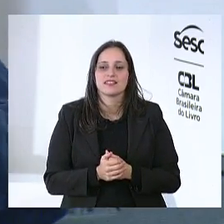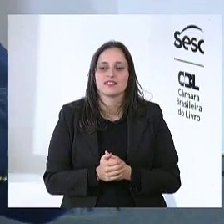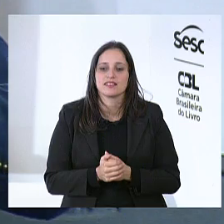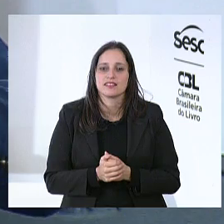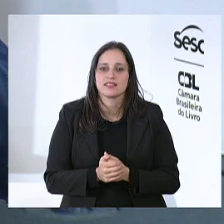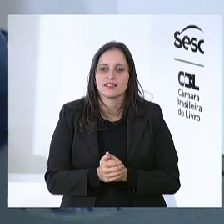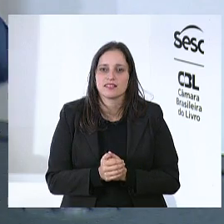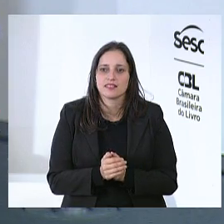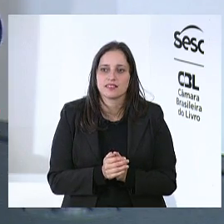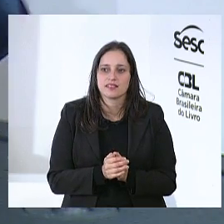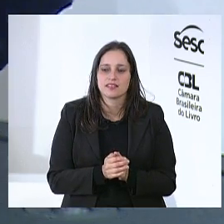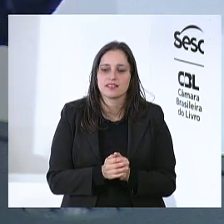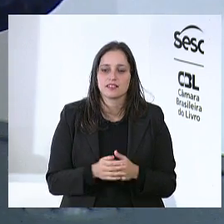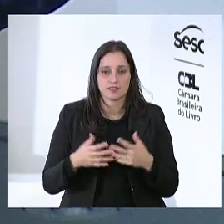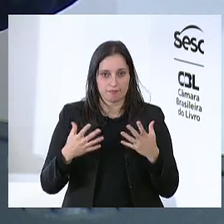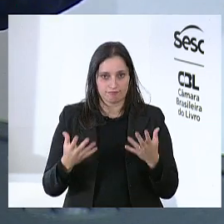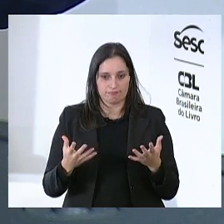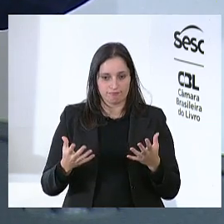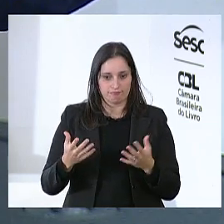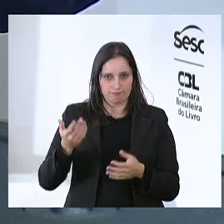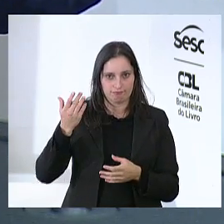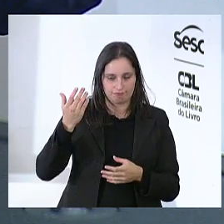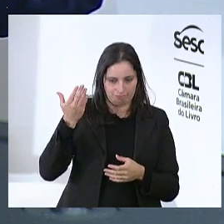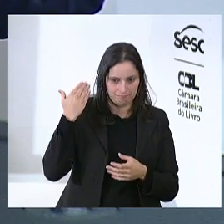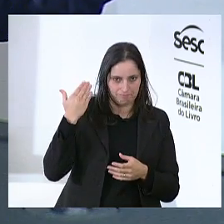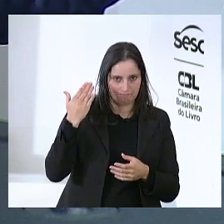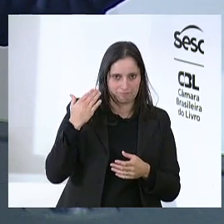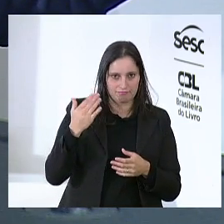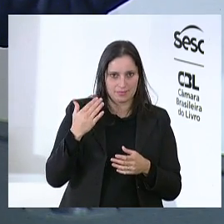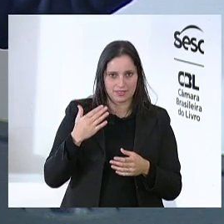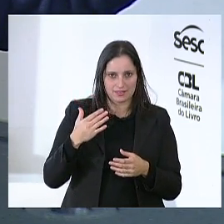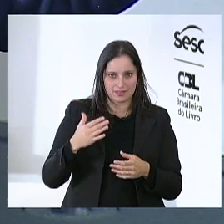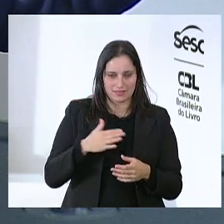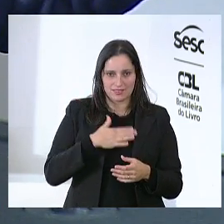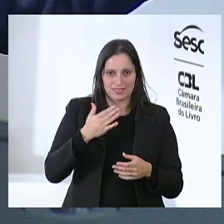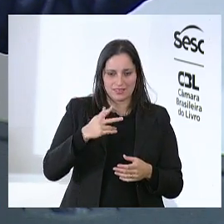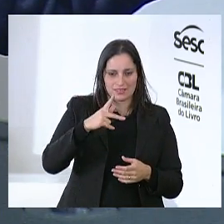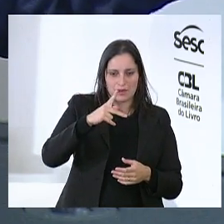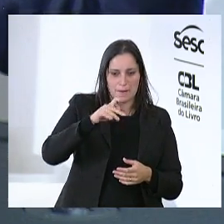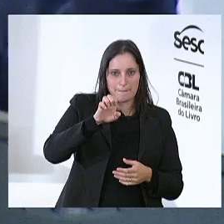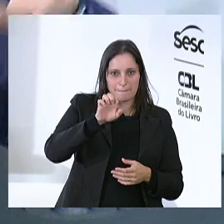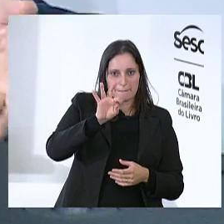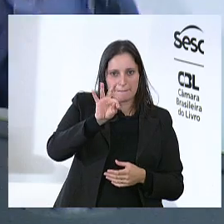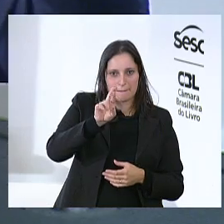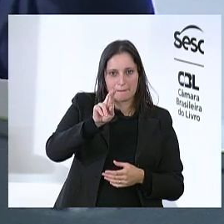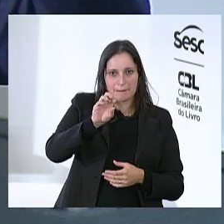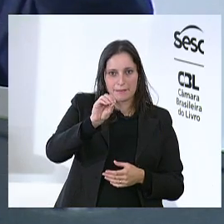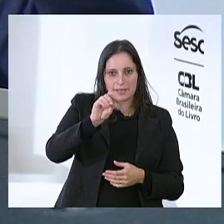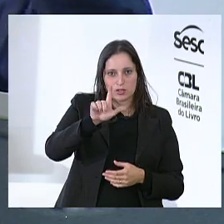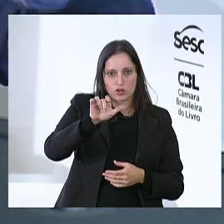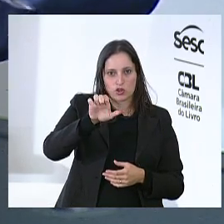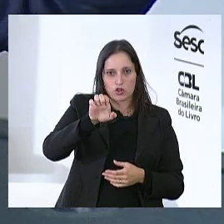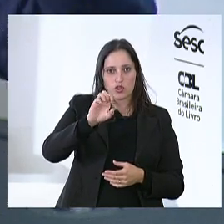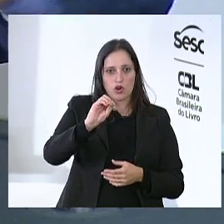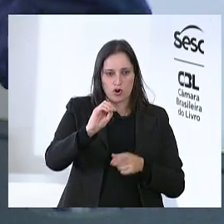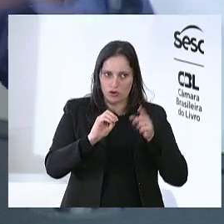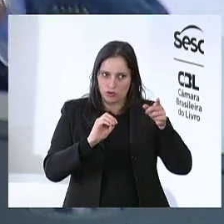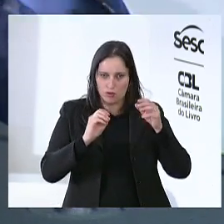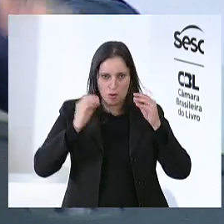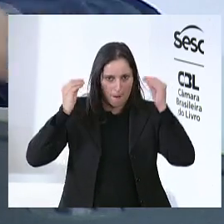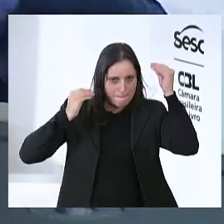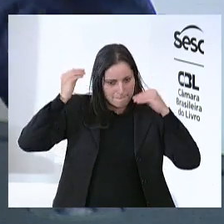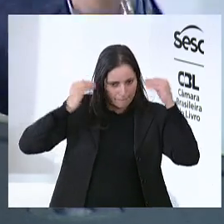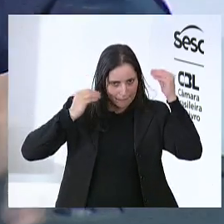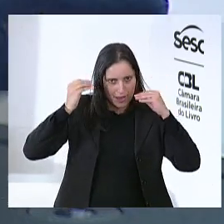agiliza a economia. Quando deu aquele negócio do desastre do petróleo no Golfo do México, aumentou o PIB americano, com tanto que teve